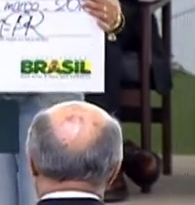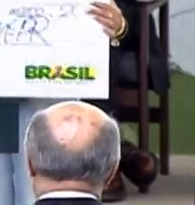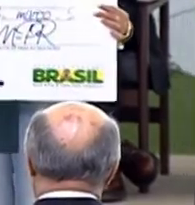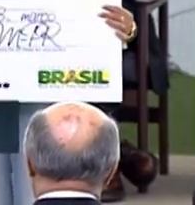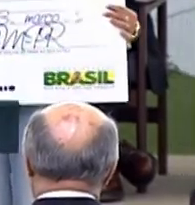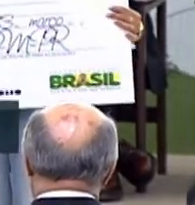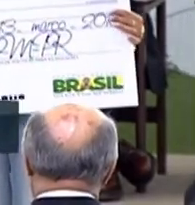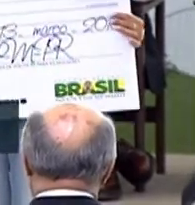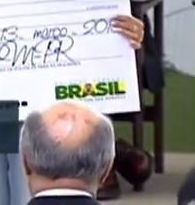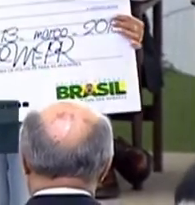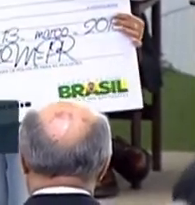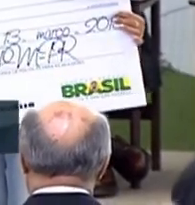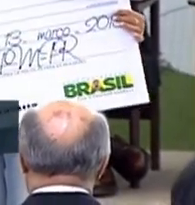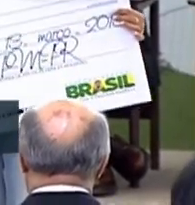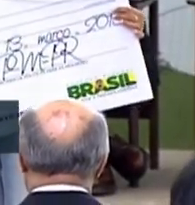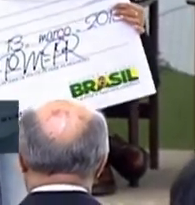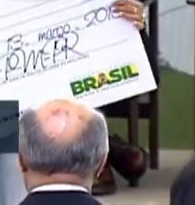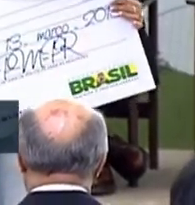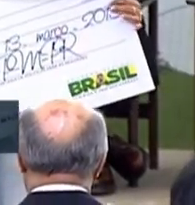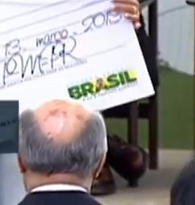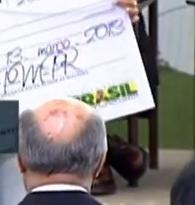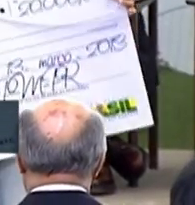E aí